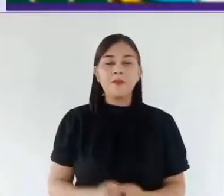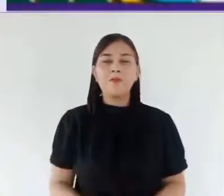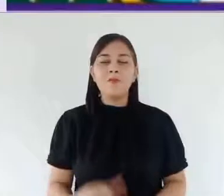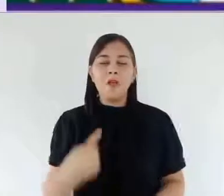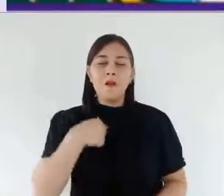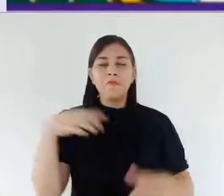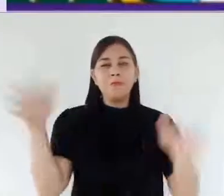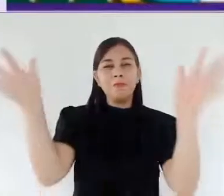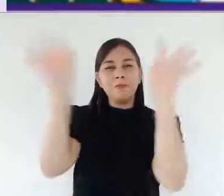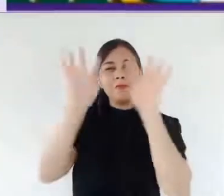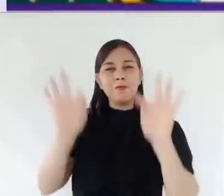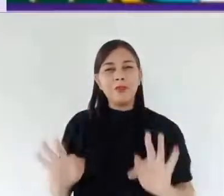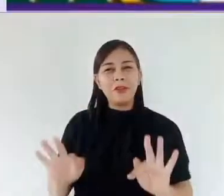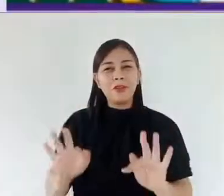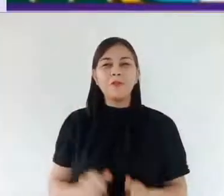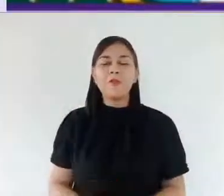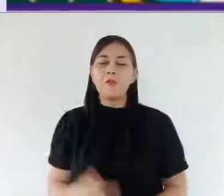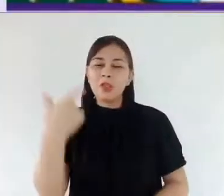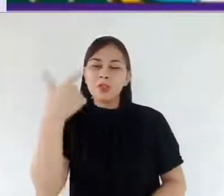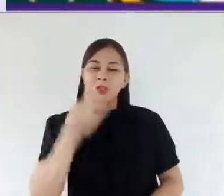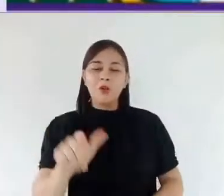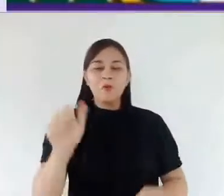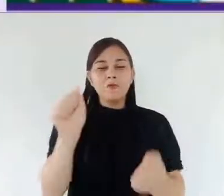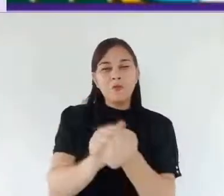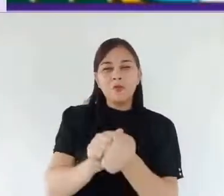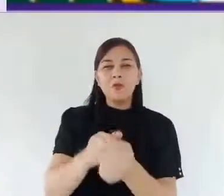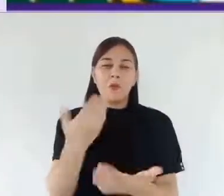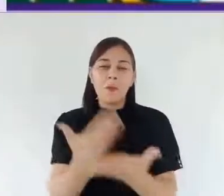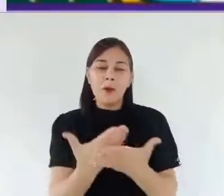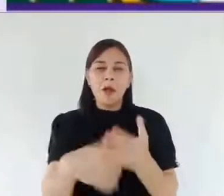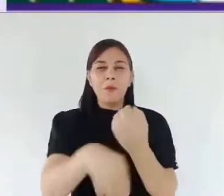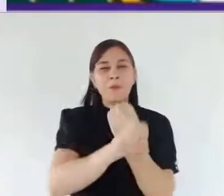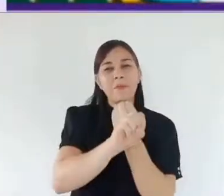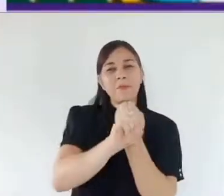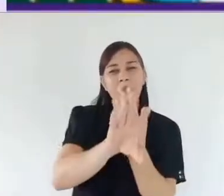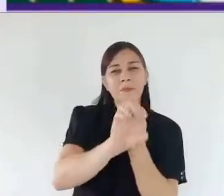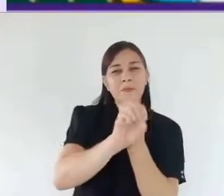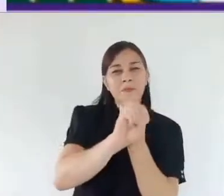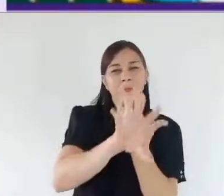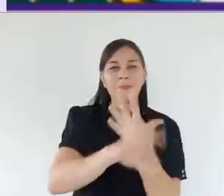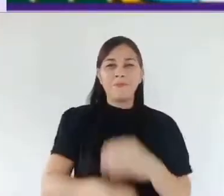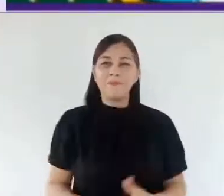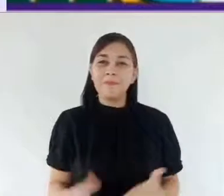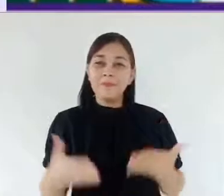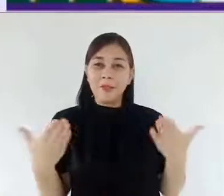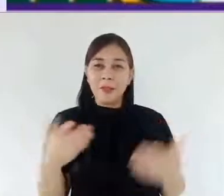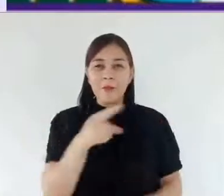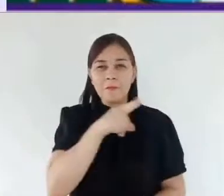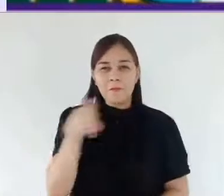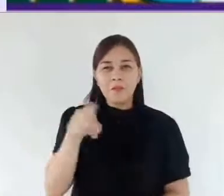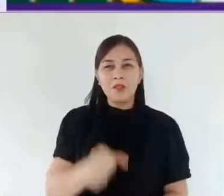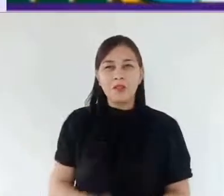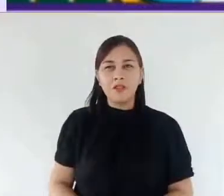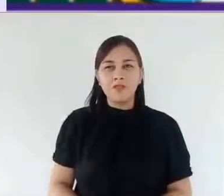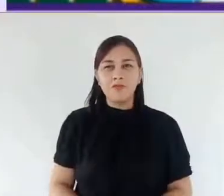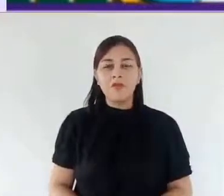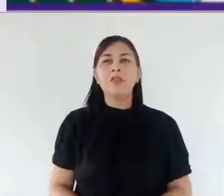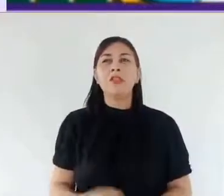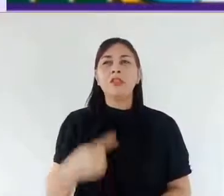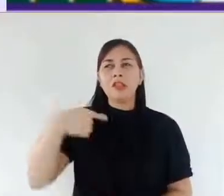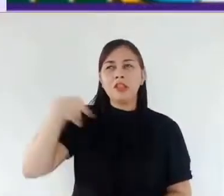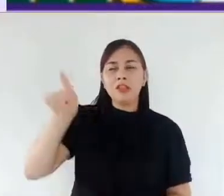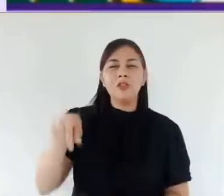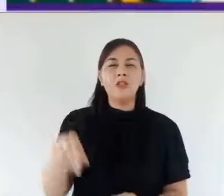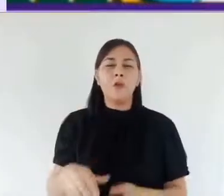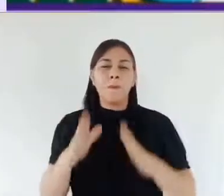Mas, estou feliz porque estamos mais uma vez para a nossa aula remota. E aí, vocês estão indo